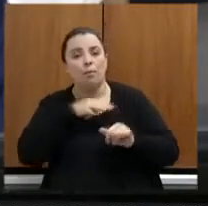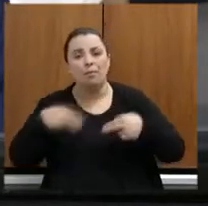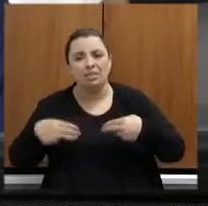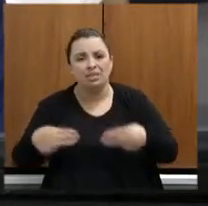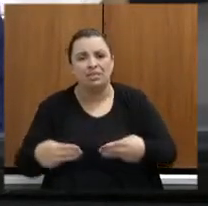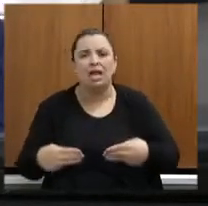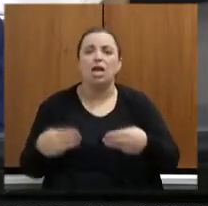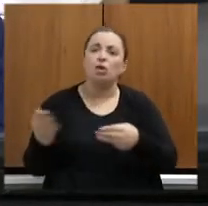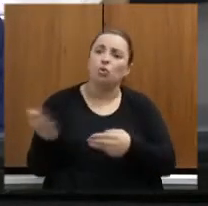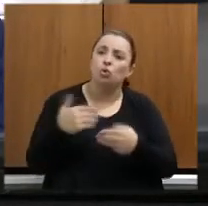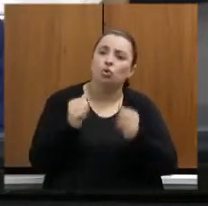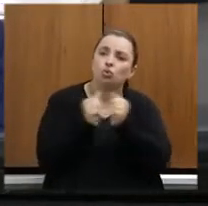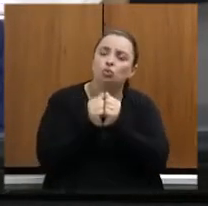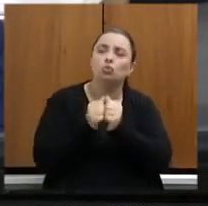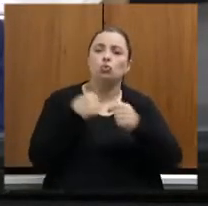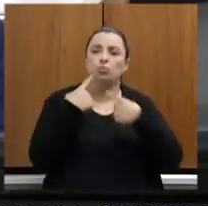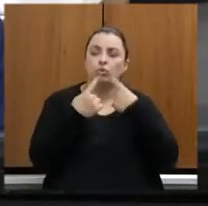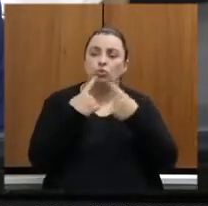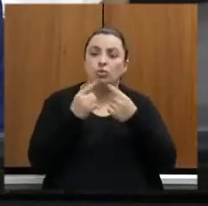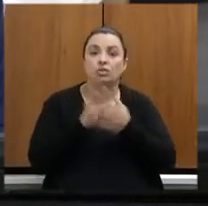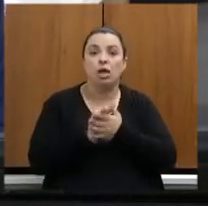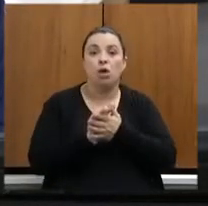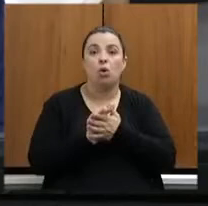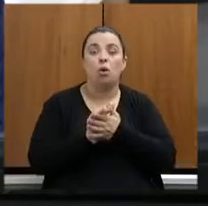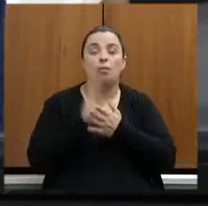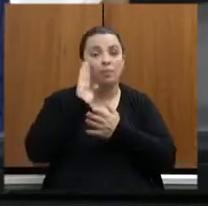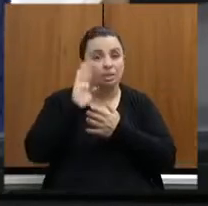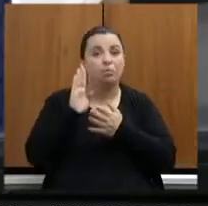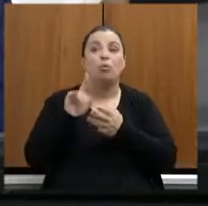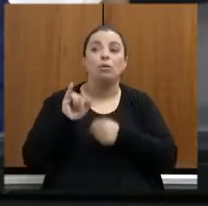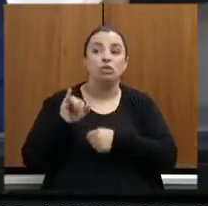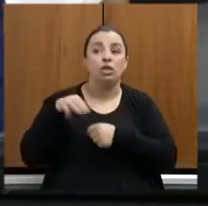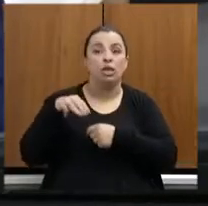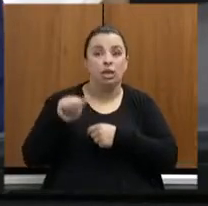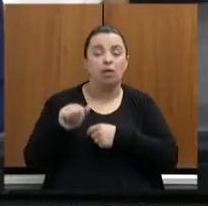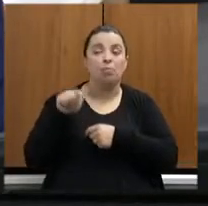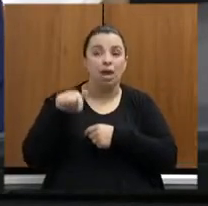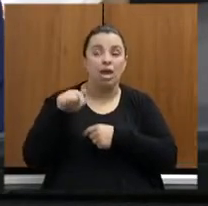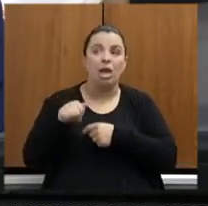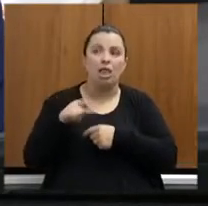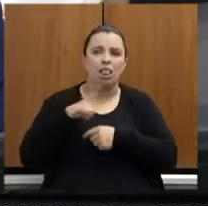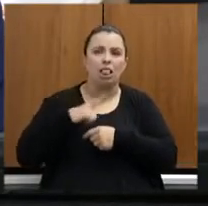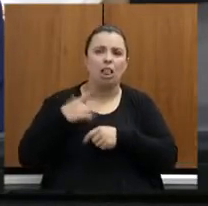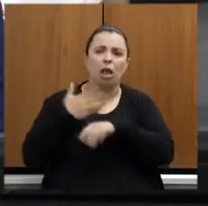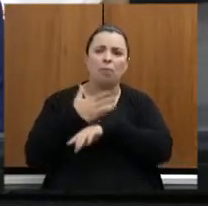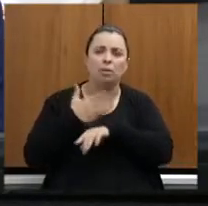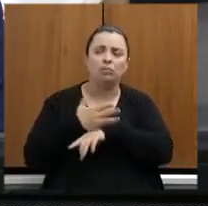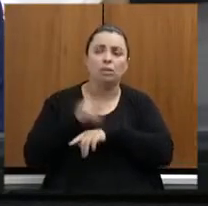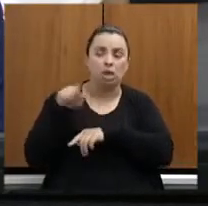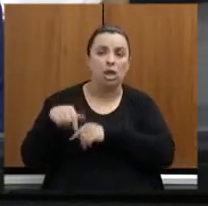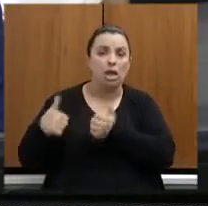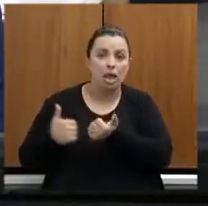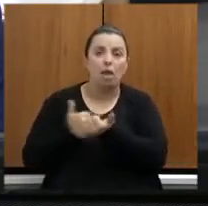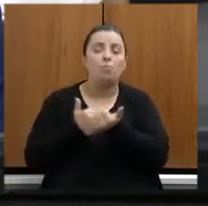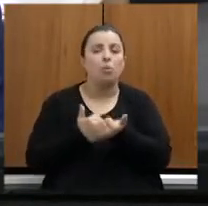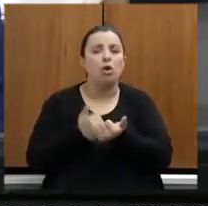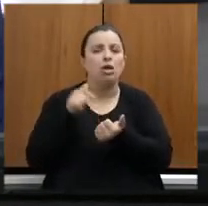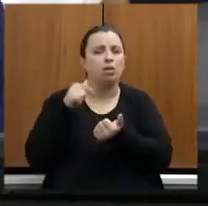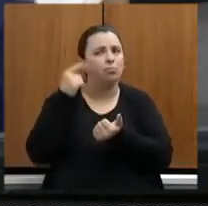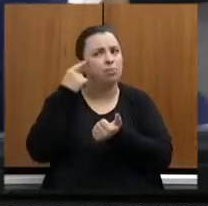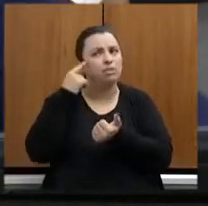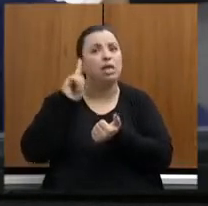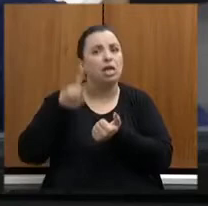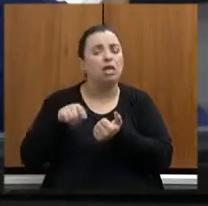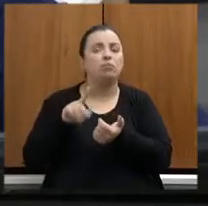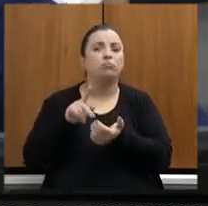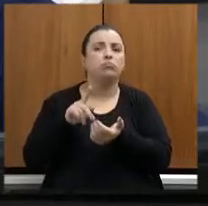as vinculadas principalmente o imã que envolvido diretamente no isso dá todo o apoio e acha que é necessário e a partimos para